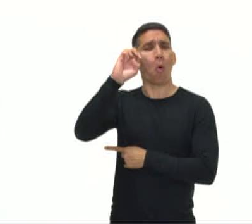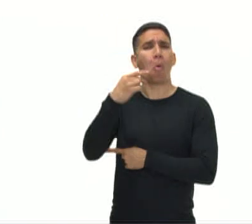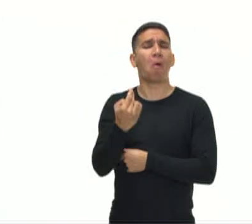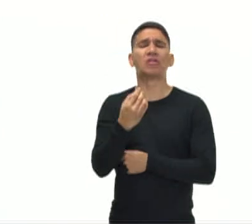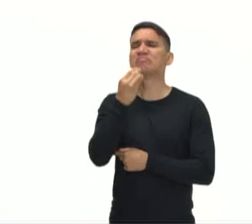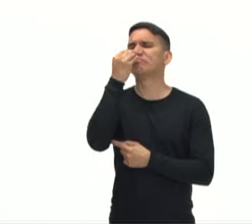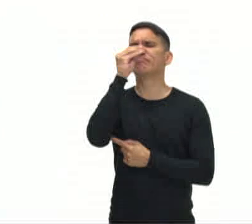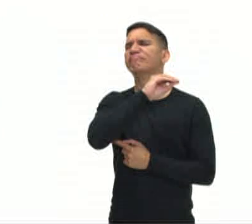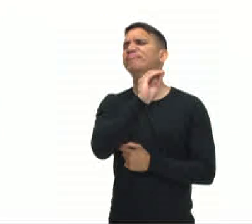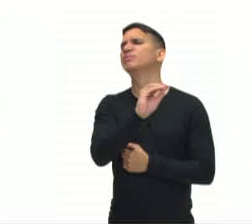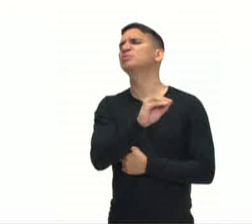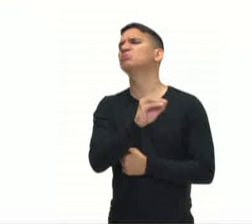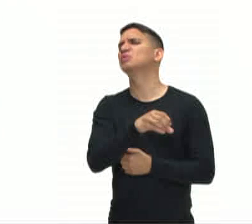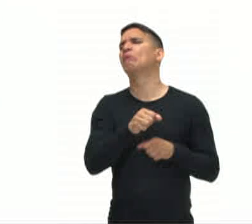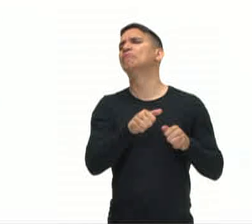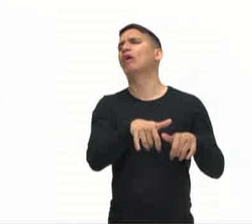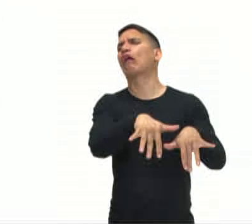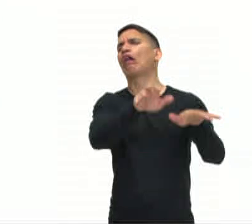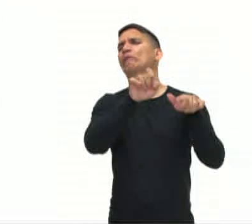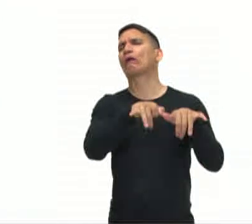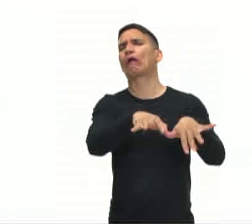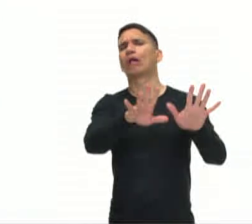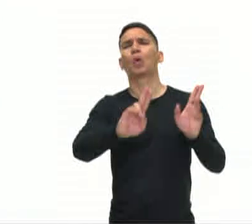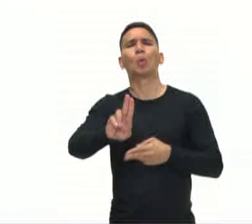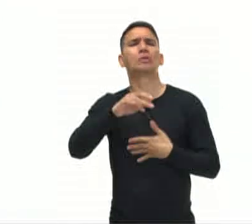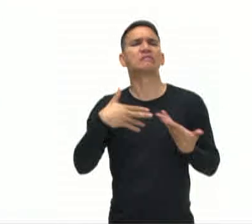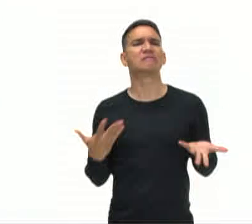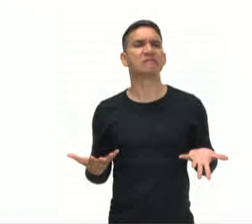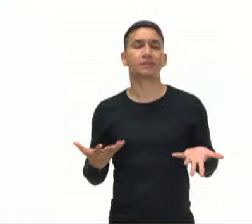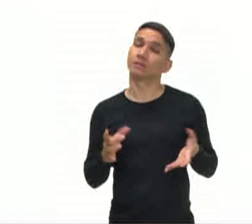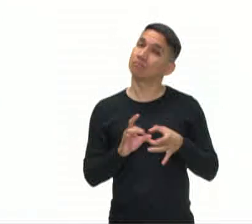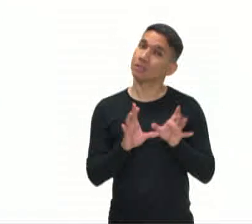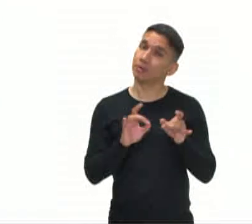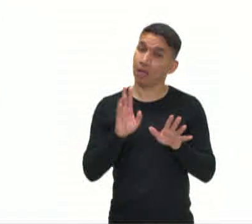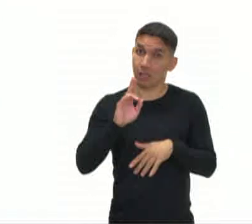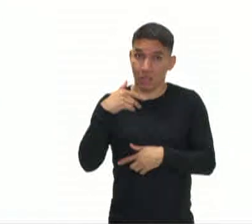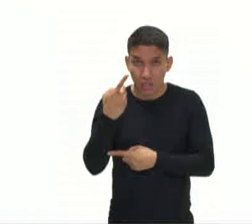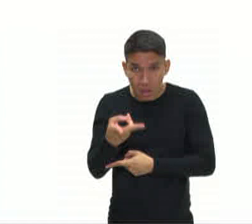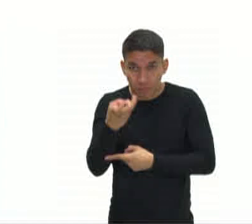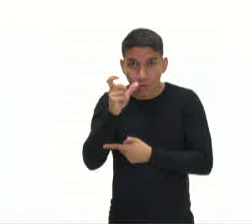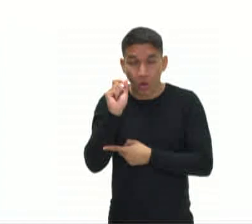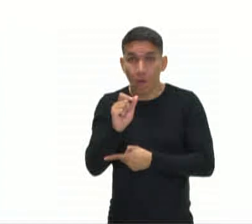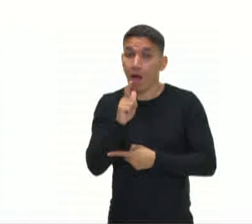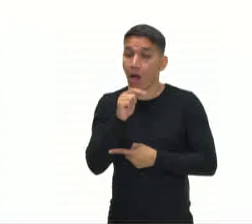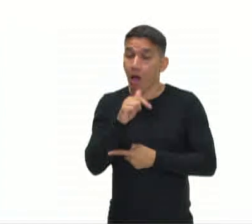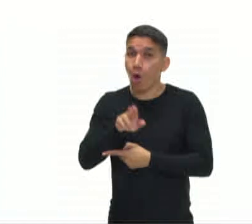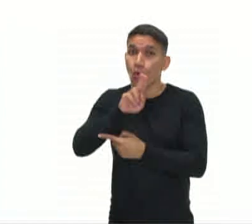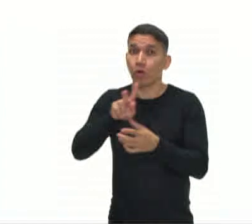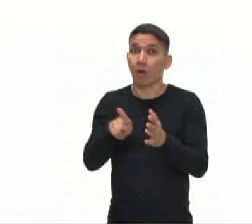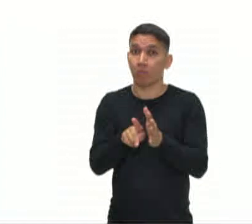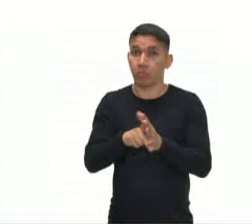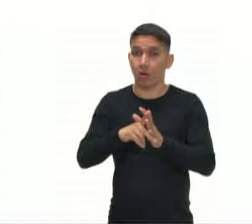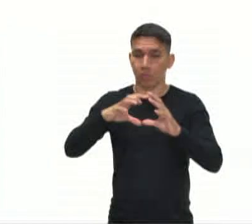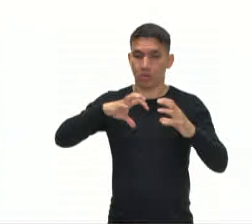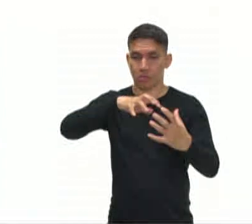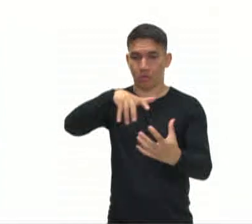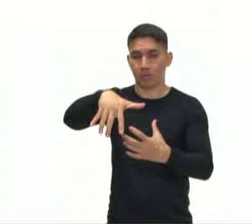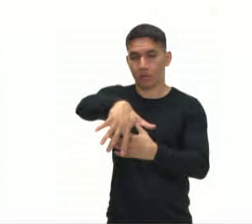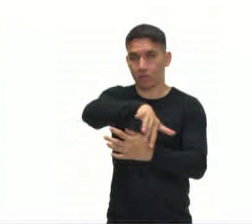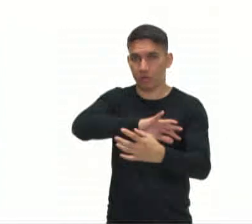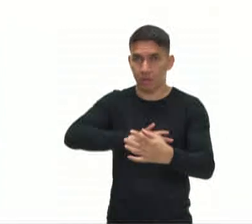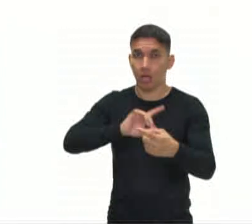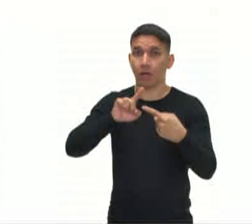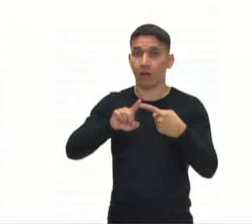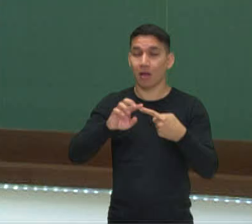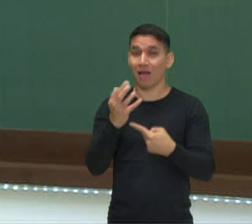com desperdício? Vamos ver então. A água é formada na atmosfera a partir do gás hidrogênio, que é o H2, e o